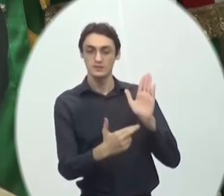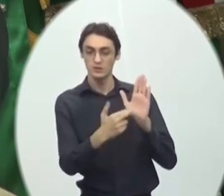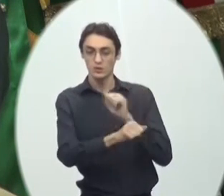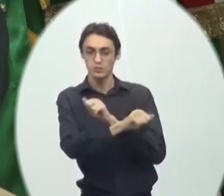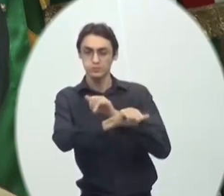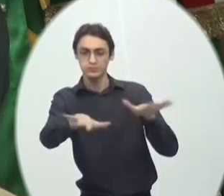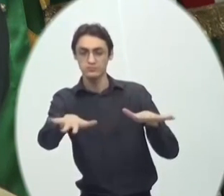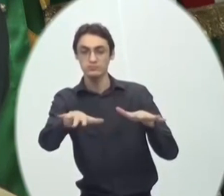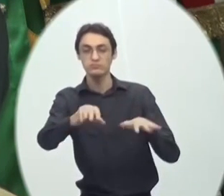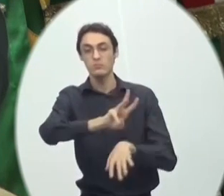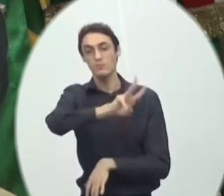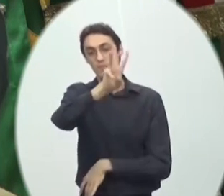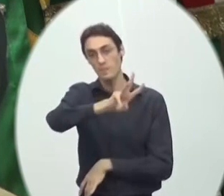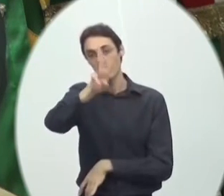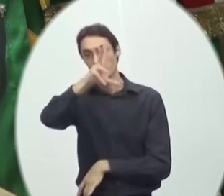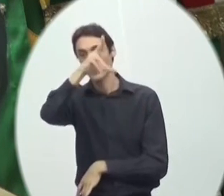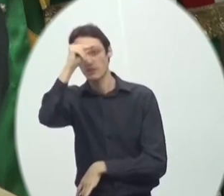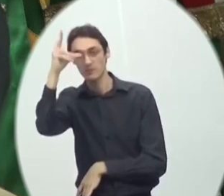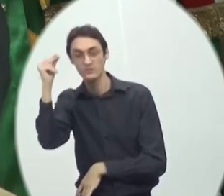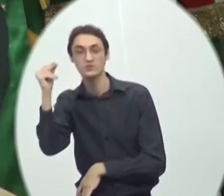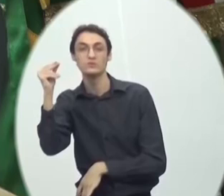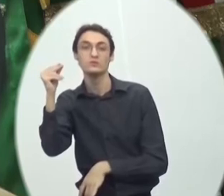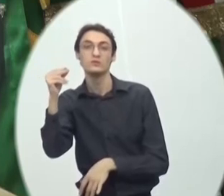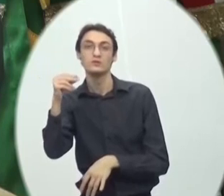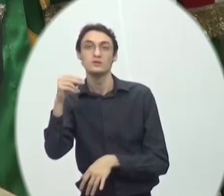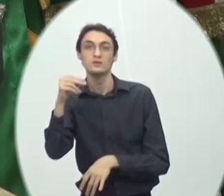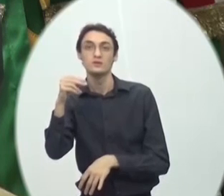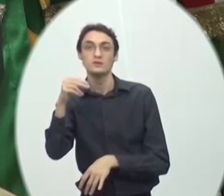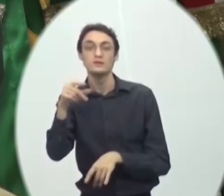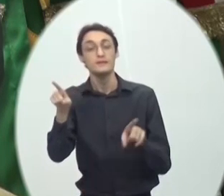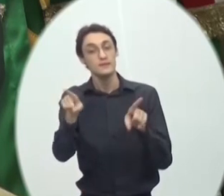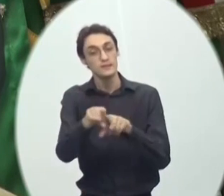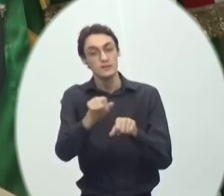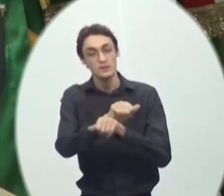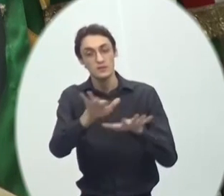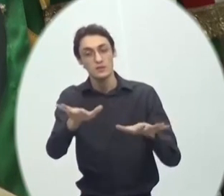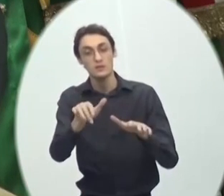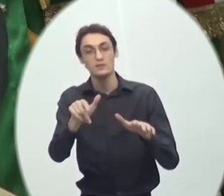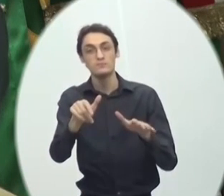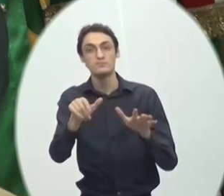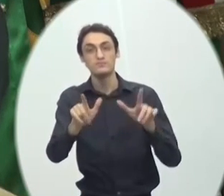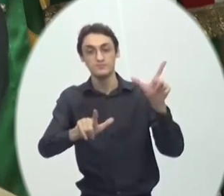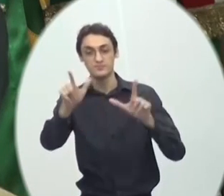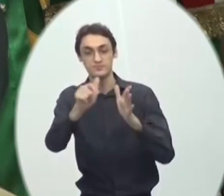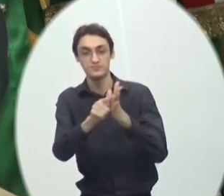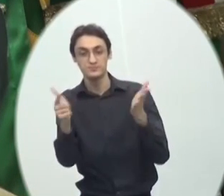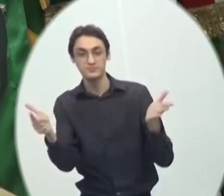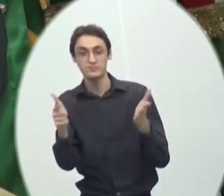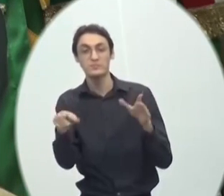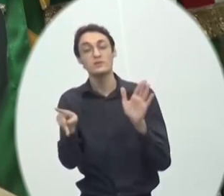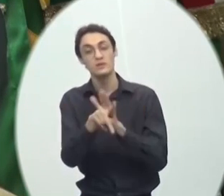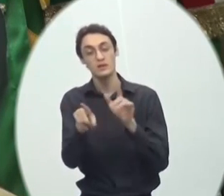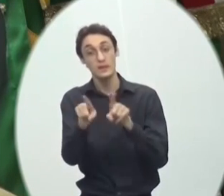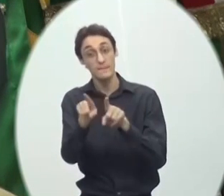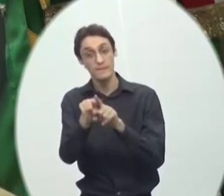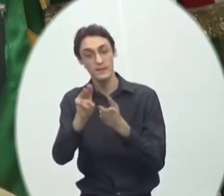disponibilizado nas páginas oficiais da Prefeitura, publicados na imprensa oficial e enviados à Câmara de